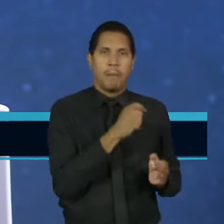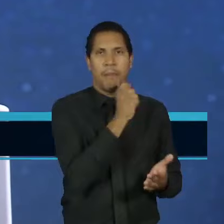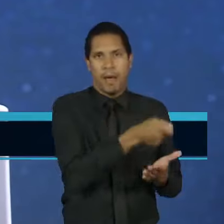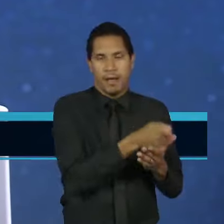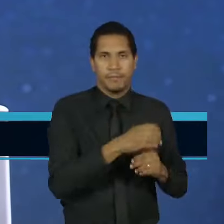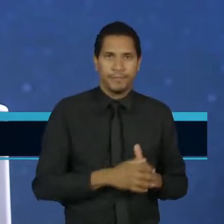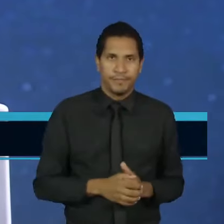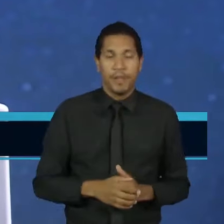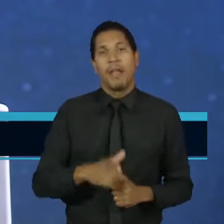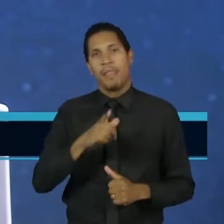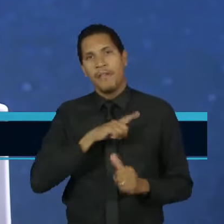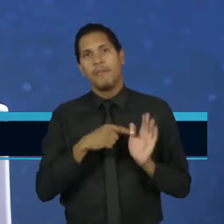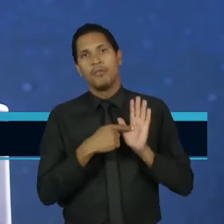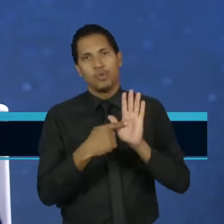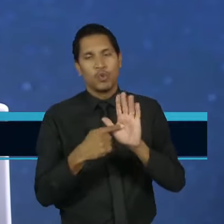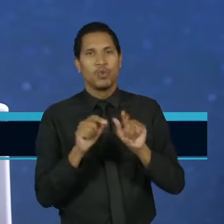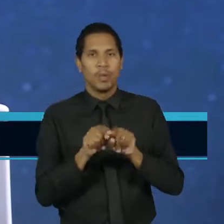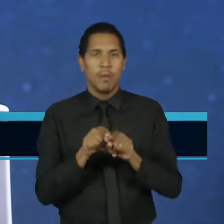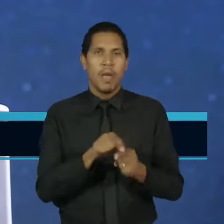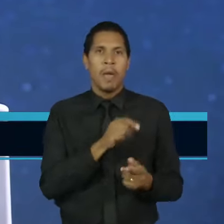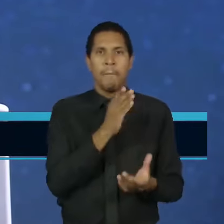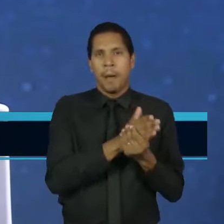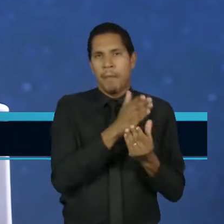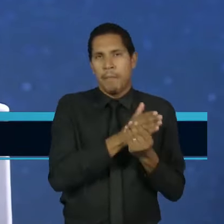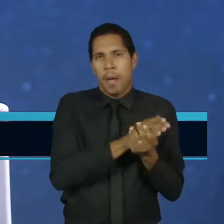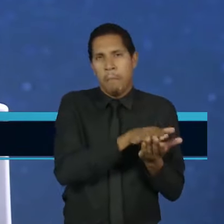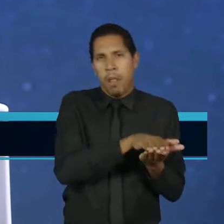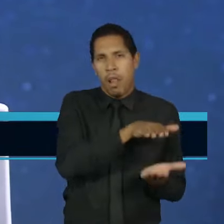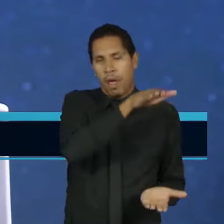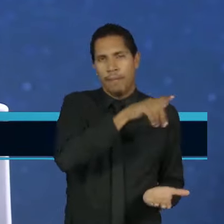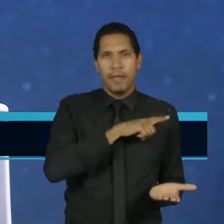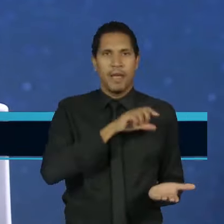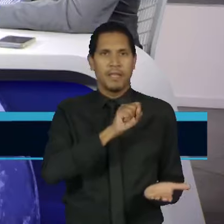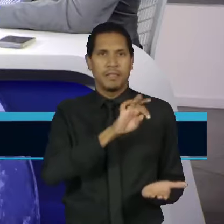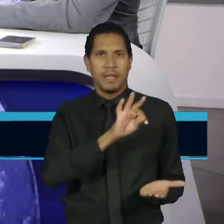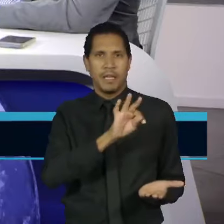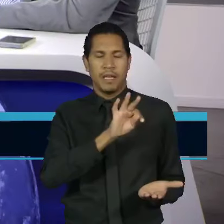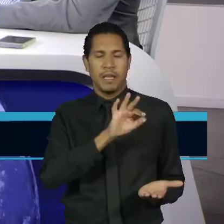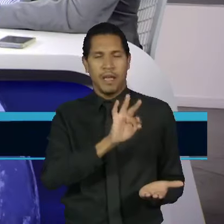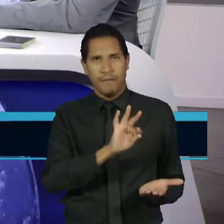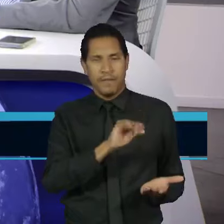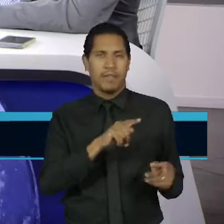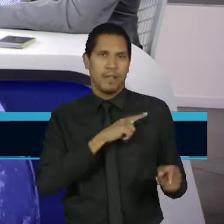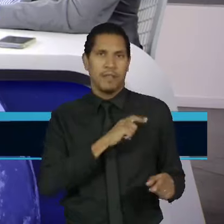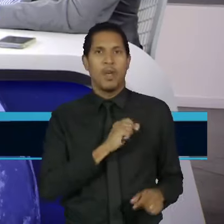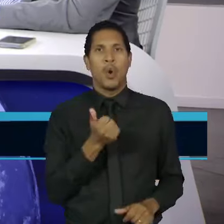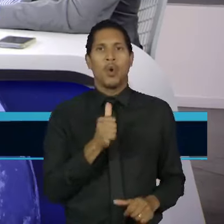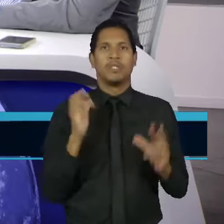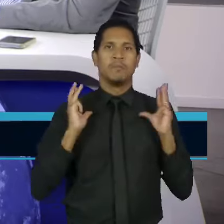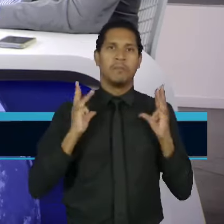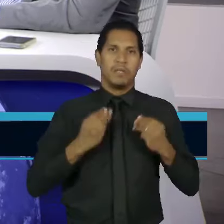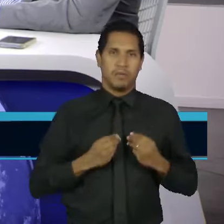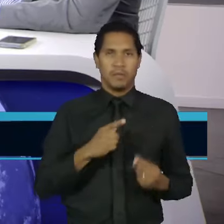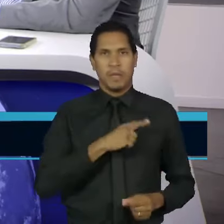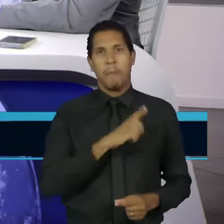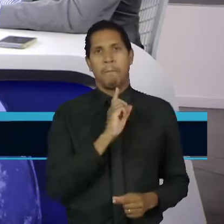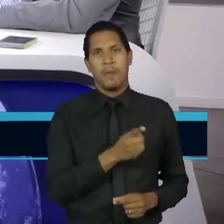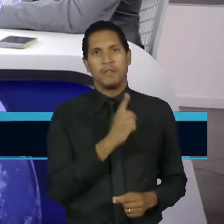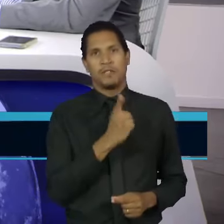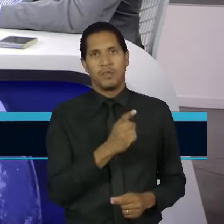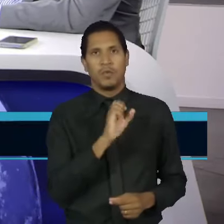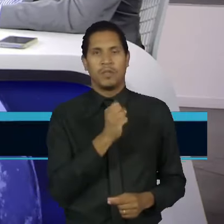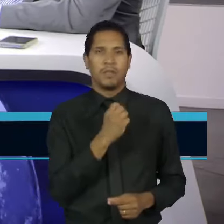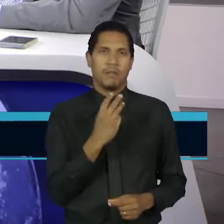Foi citado aí também a questão do volume de processos. Por exemplo, só no STF são 11 ministros e